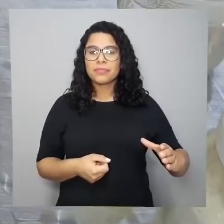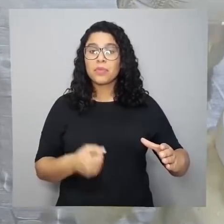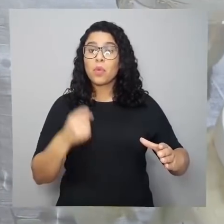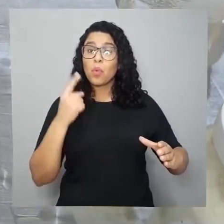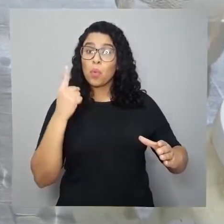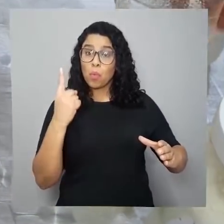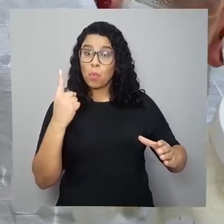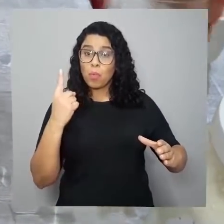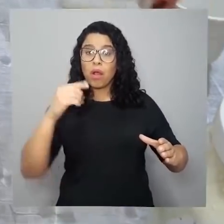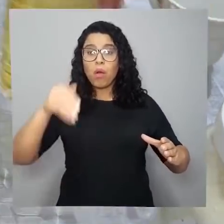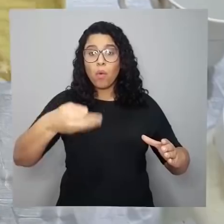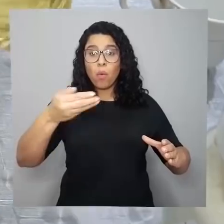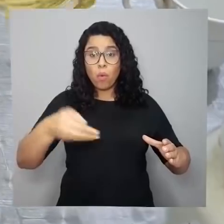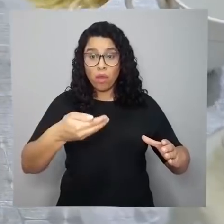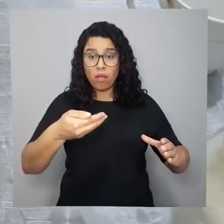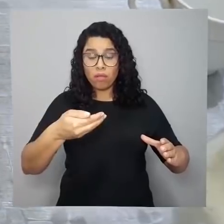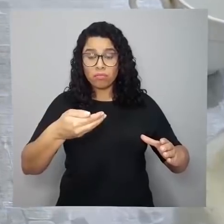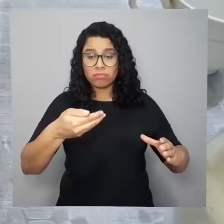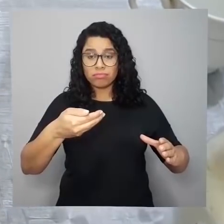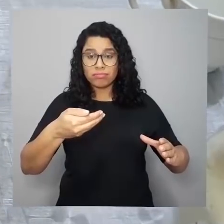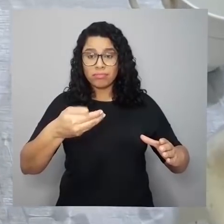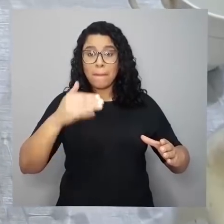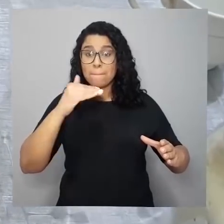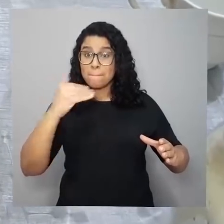e 1,5 colher de óleo.